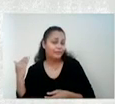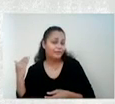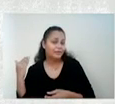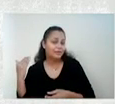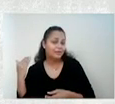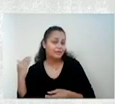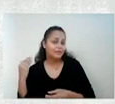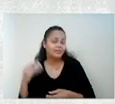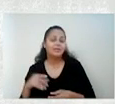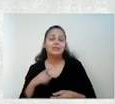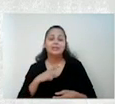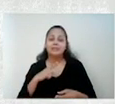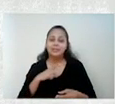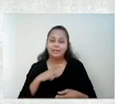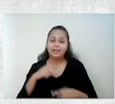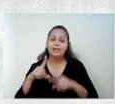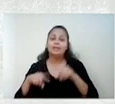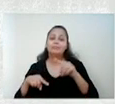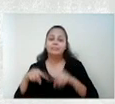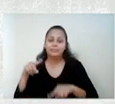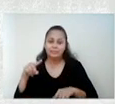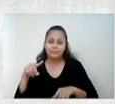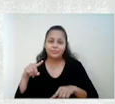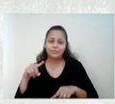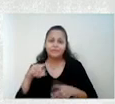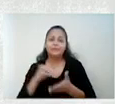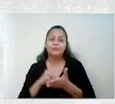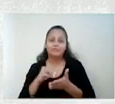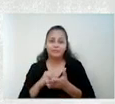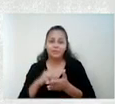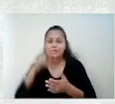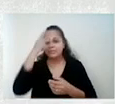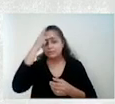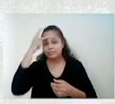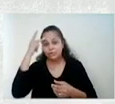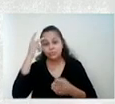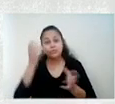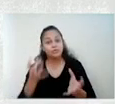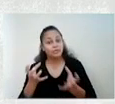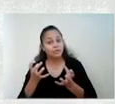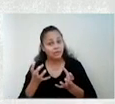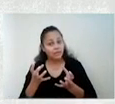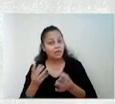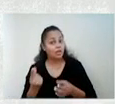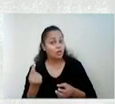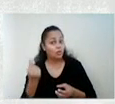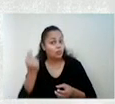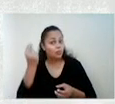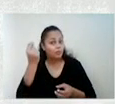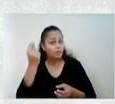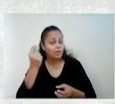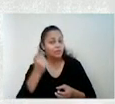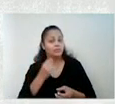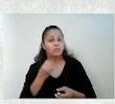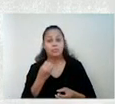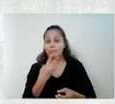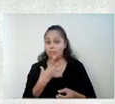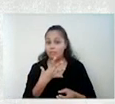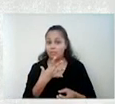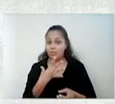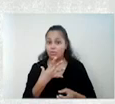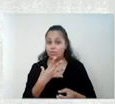você tem um produto que falta, lógico que o pessoal vai se interessar bastante. Né? E o preço vai ser interessante. Por